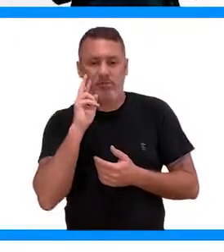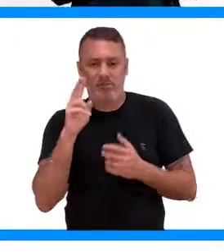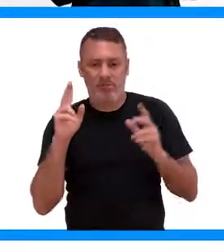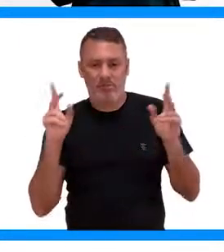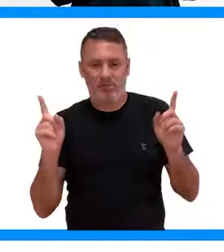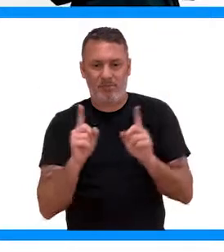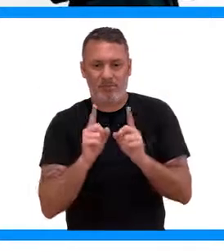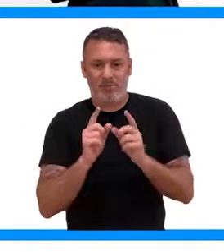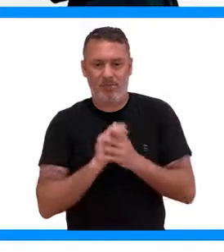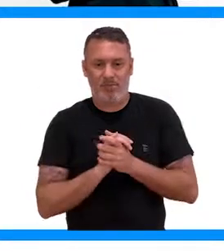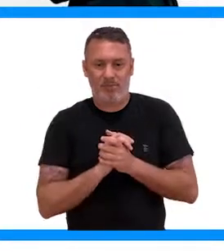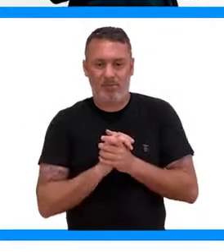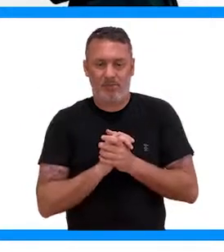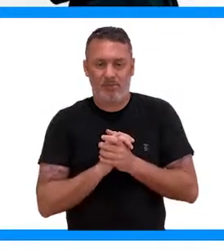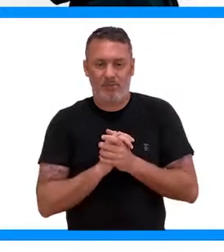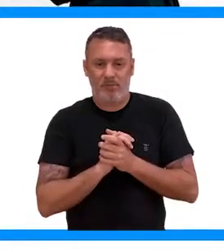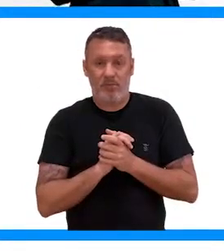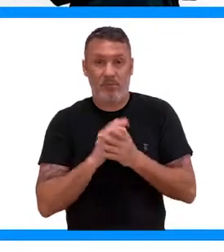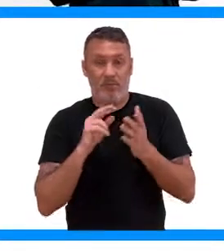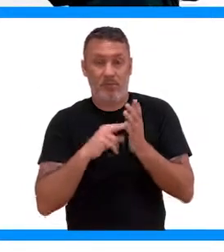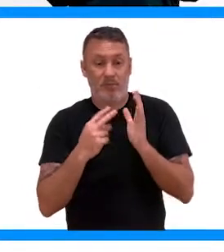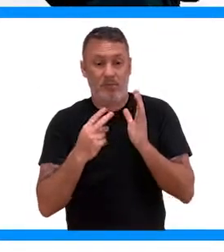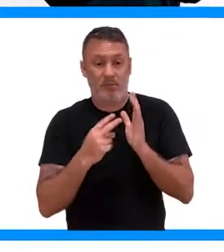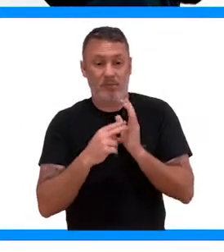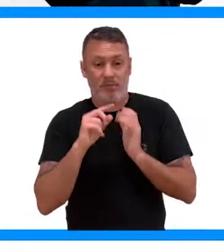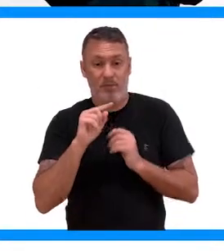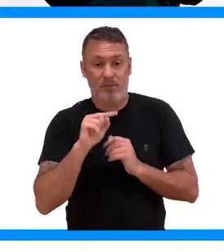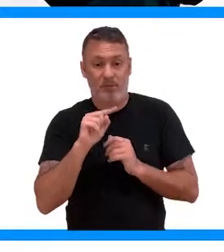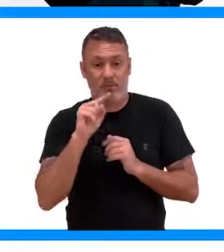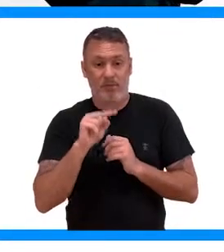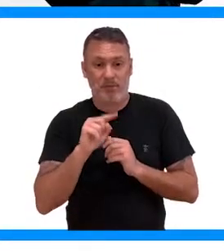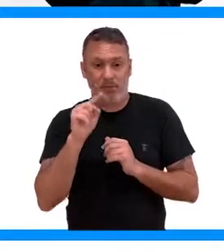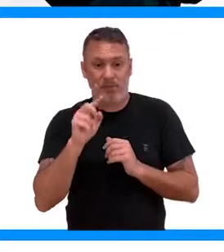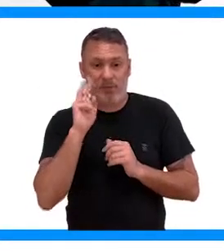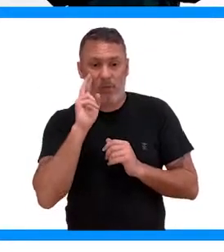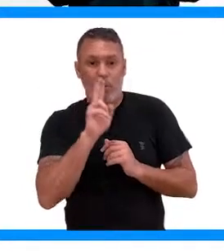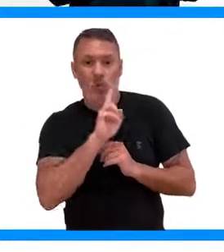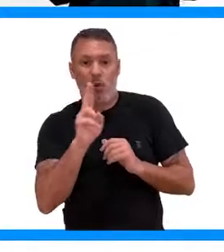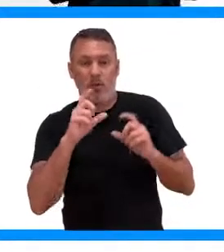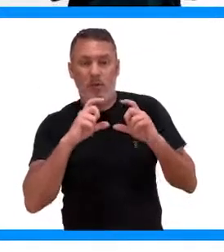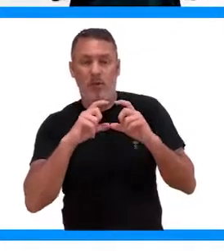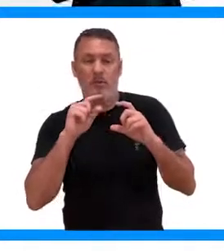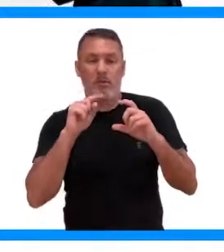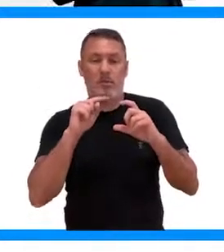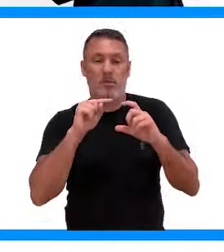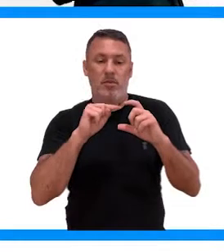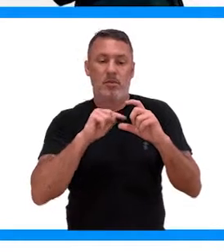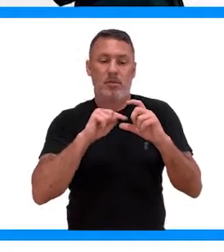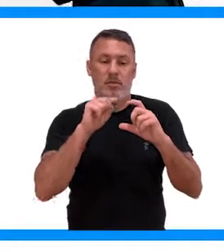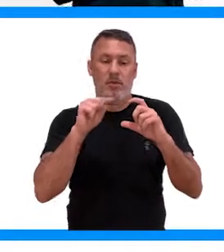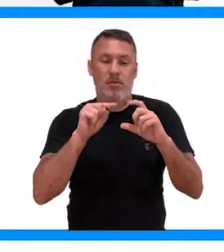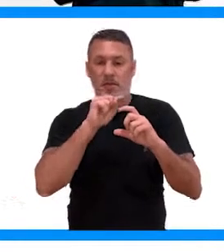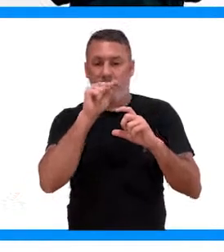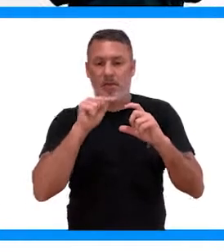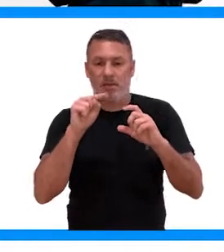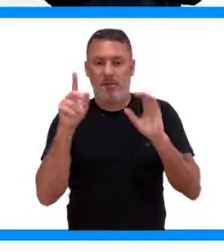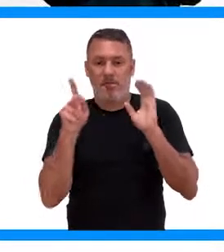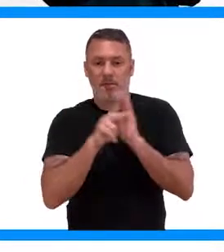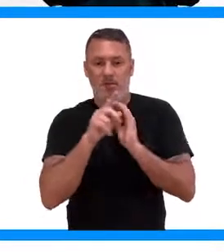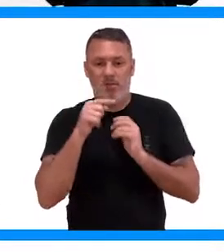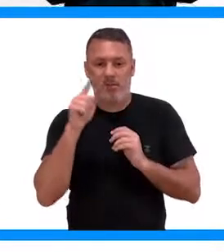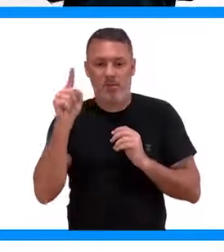Olá, soy la tilde. Então, já mostrando para vocês que o nome desse acento é tilde. Bien? O acento agudo em espanhol se